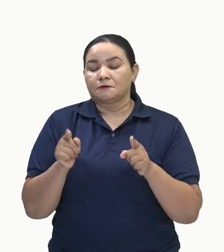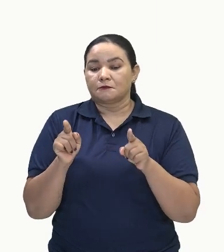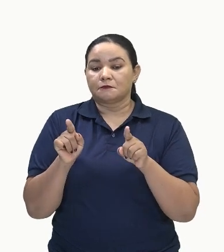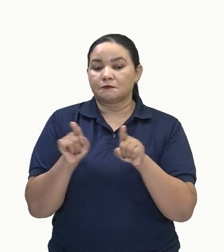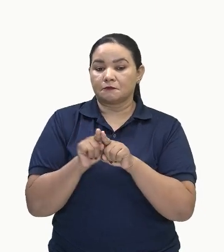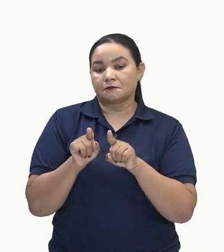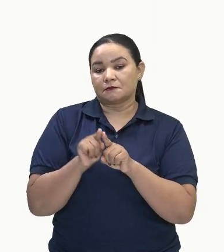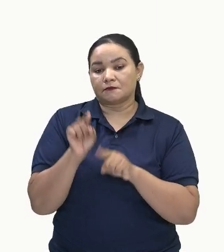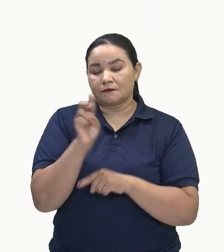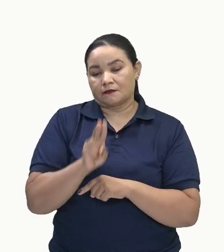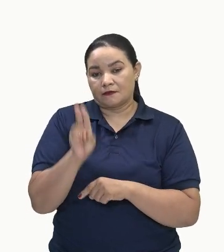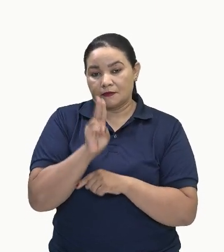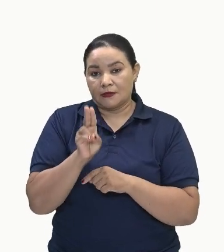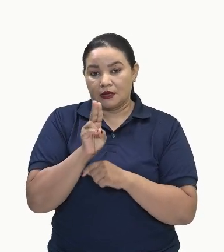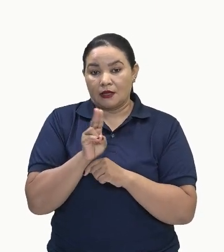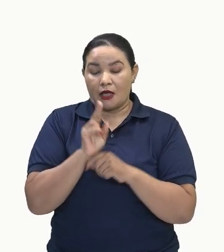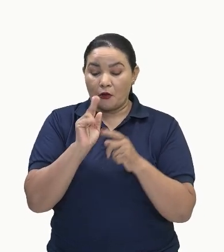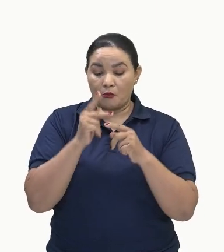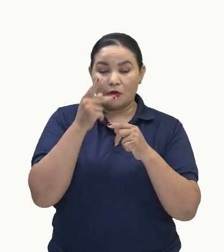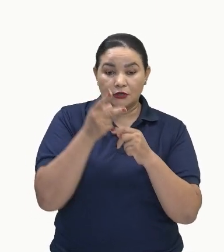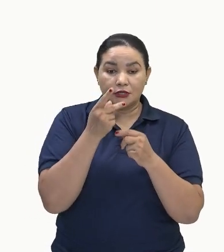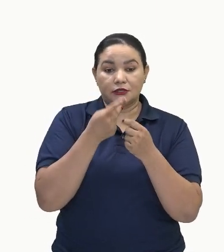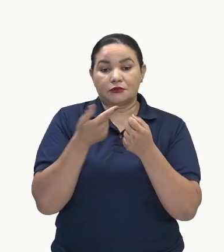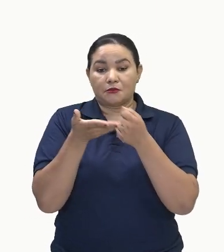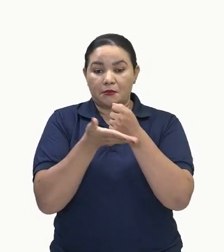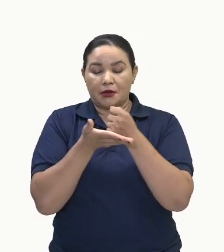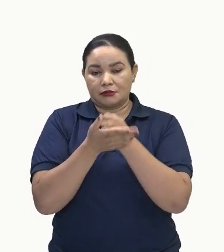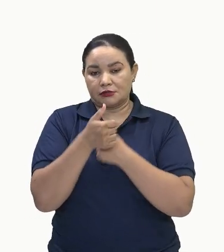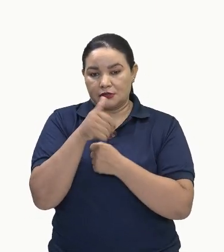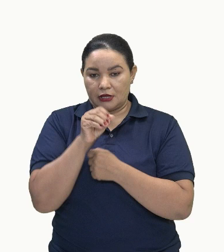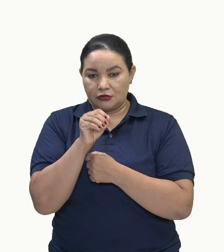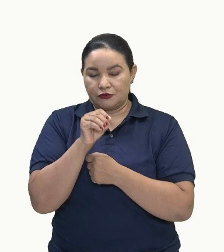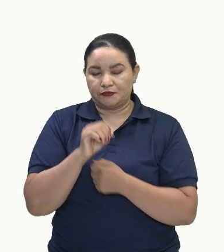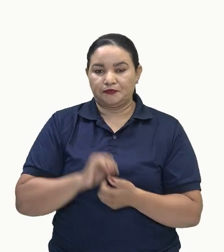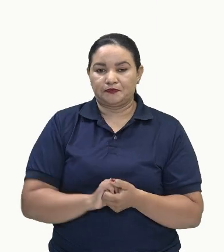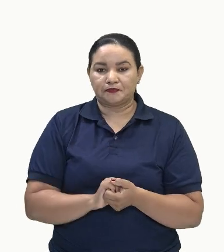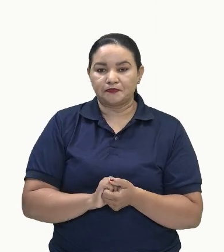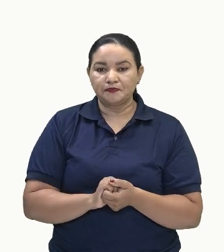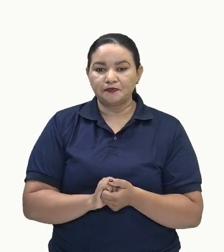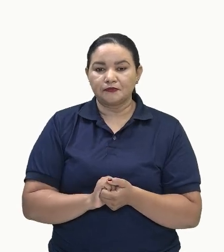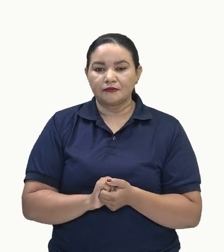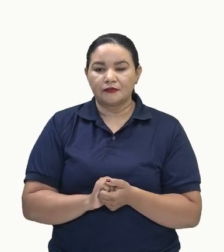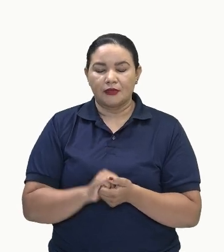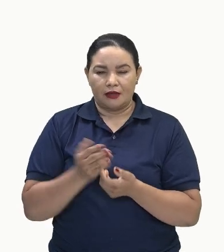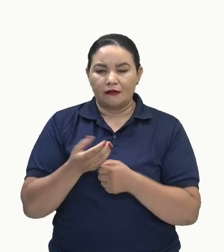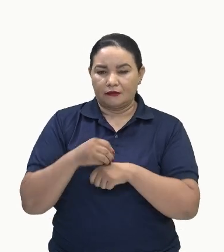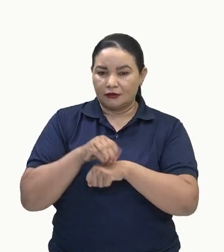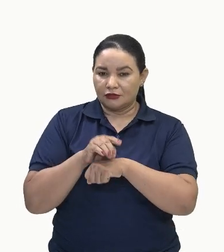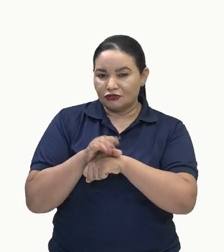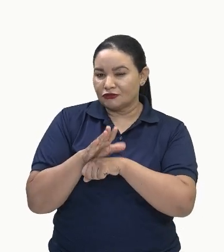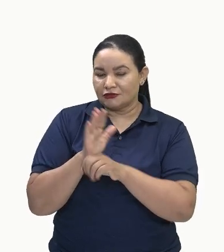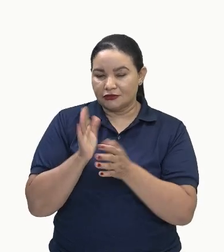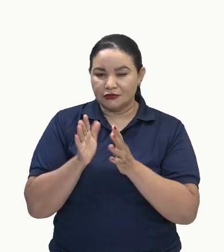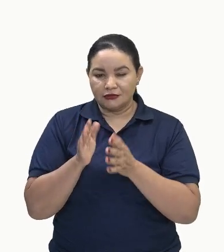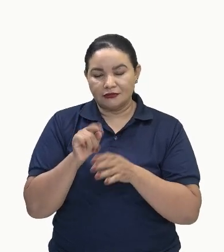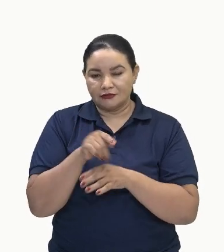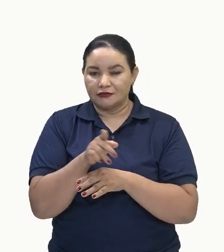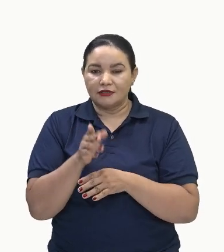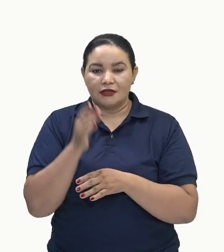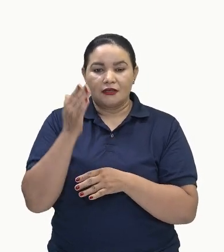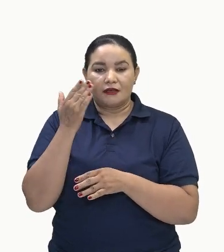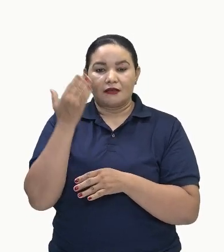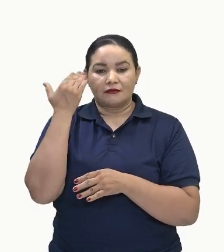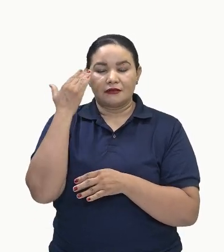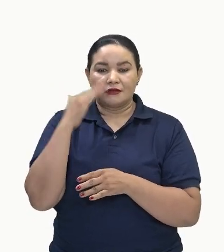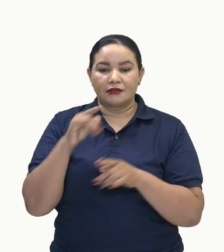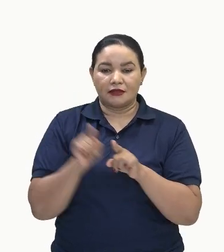utilizando a potência de base 10. Tá legal? Não te assusta ainda não, isso aqui é uma boa dica já, saber que a quantidade de